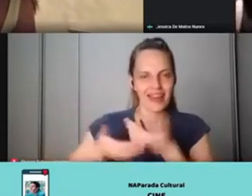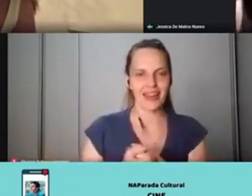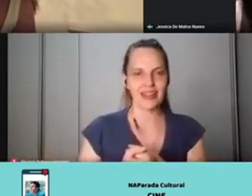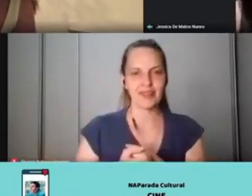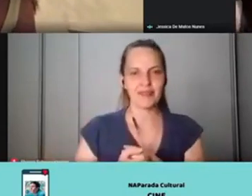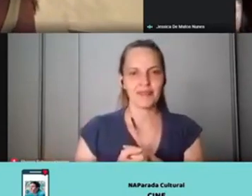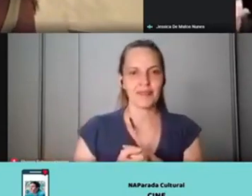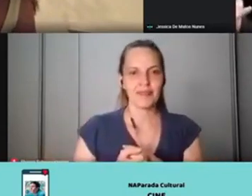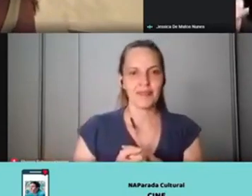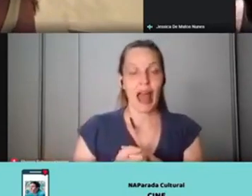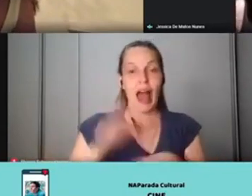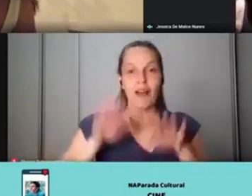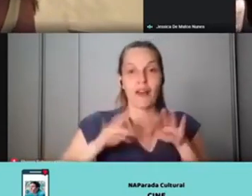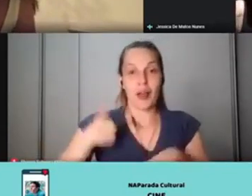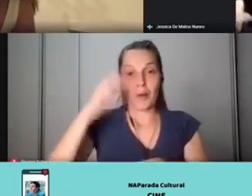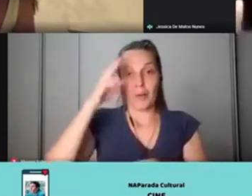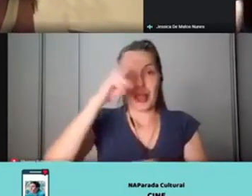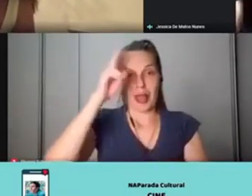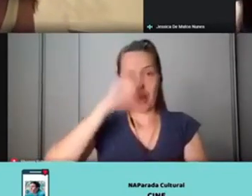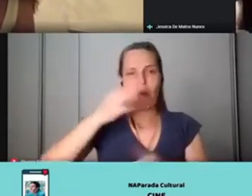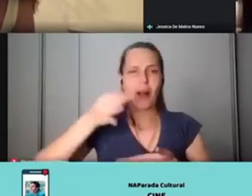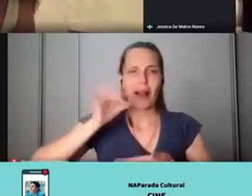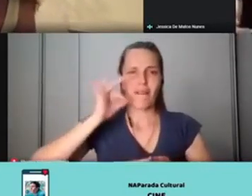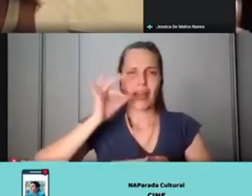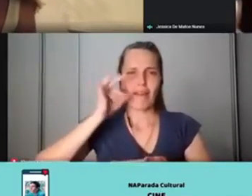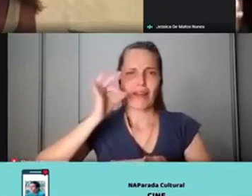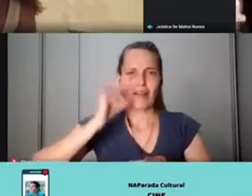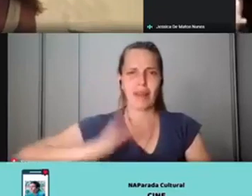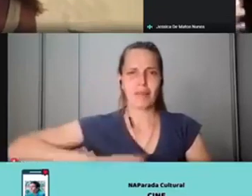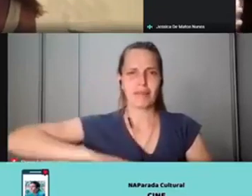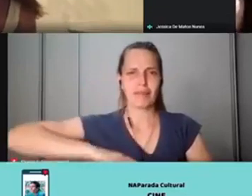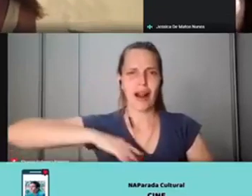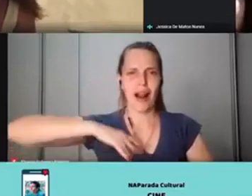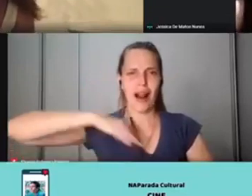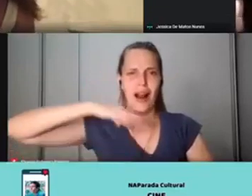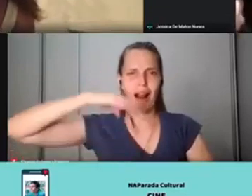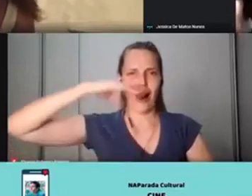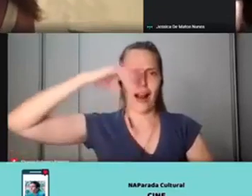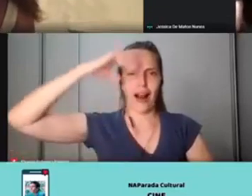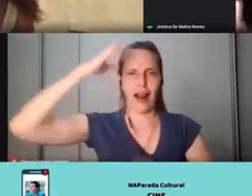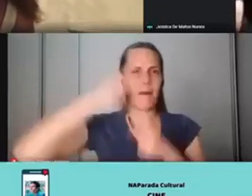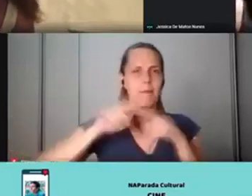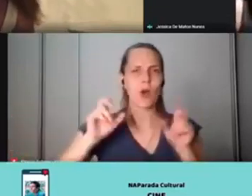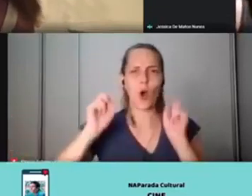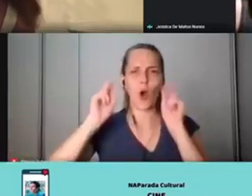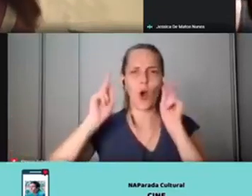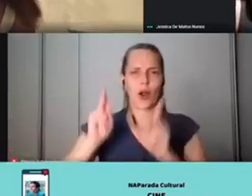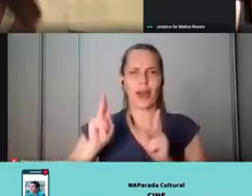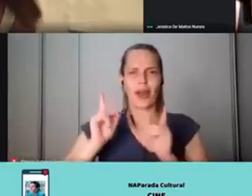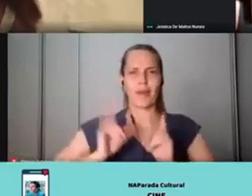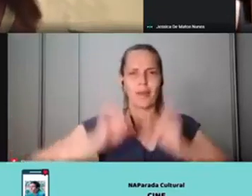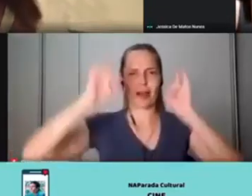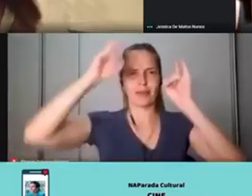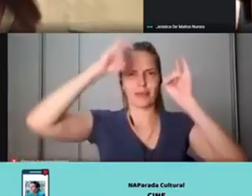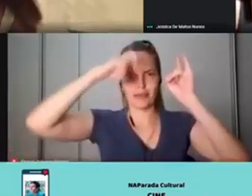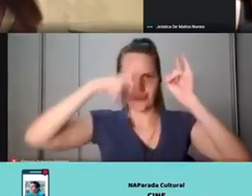tá cheio de café, mas tudo bem, vai descer pela 10ª vez ali no dia, vai pegar um outro cafezinho.